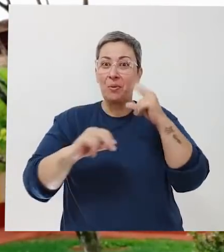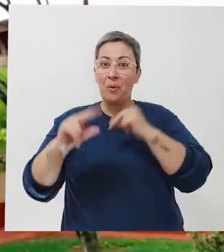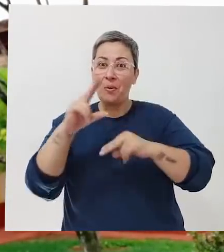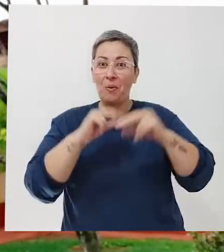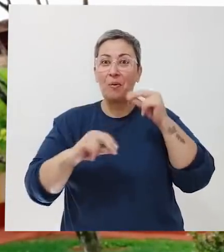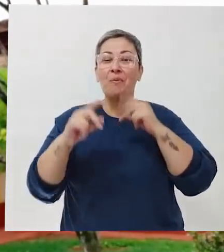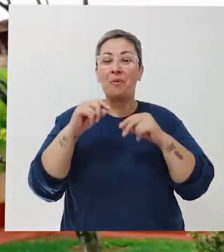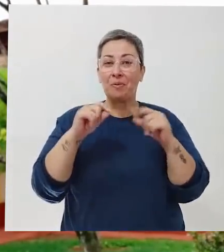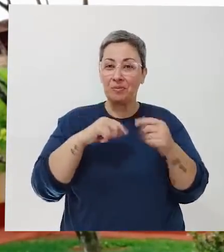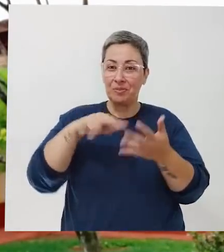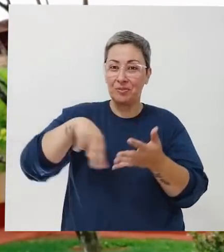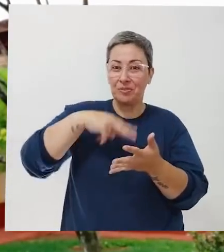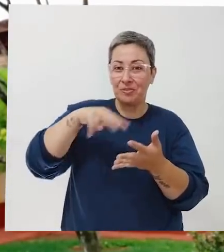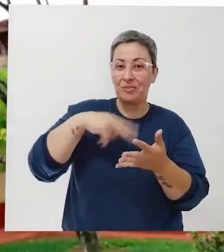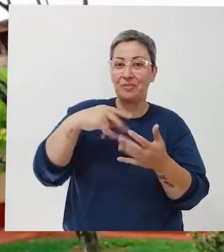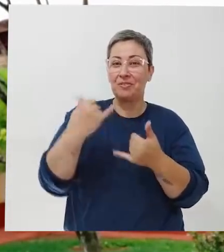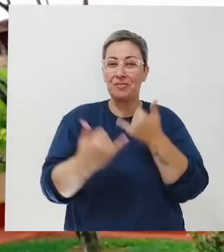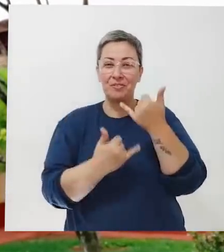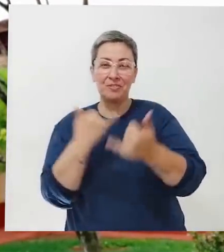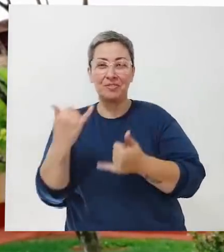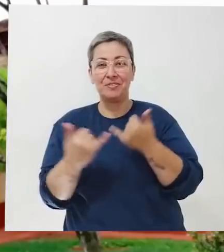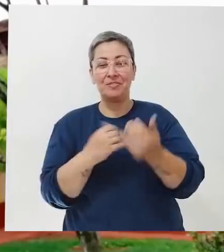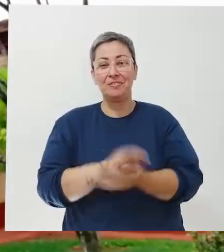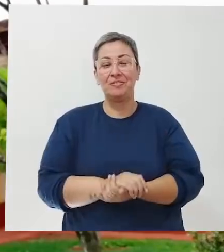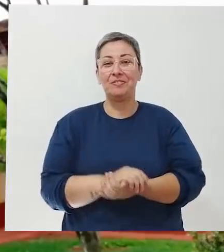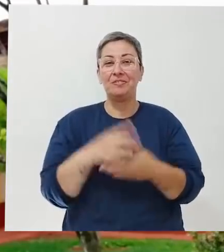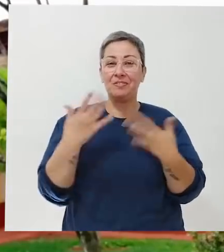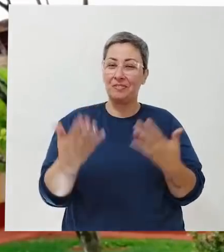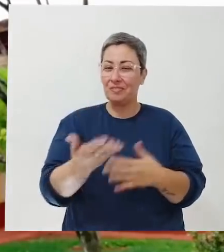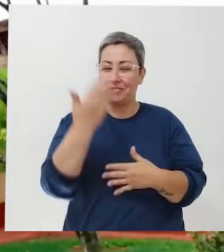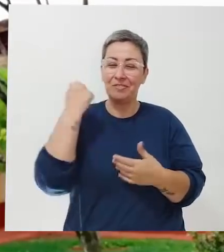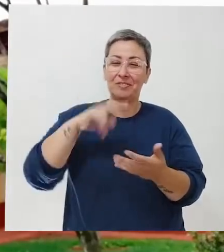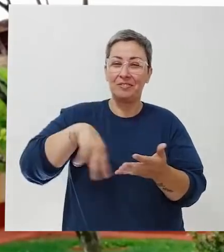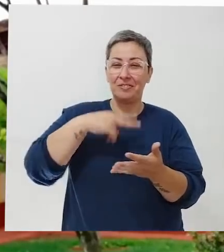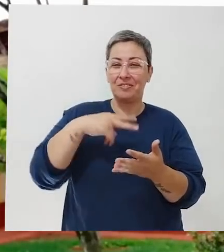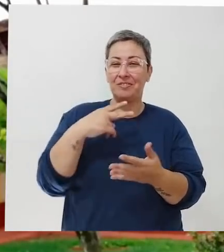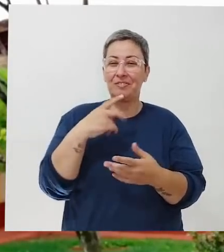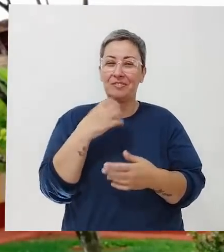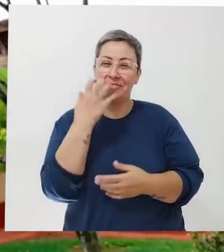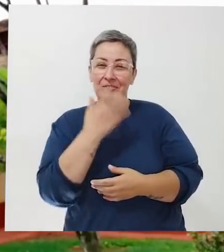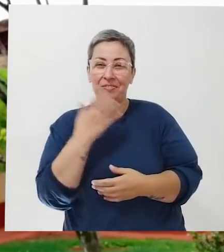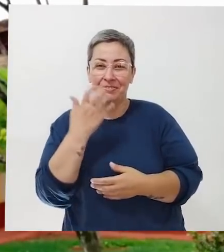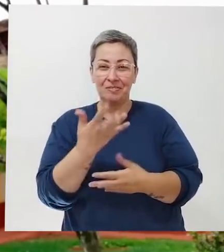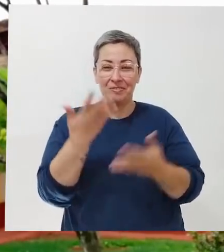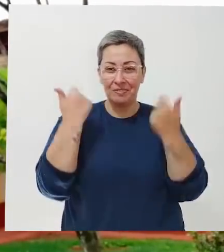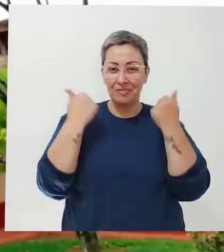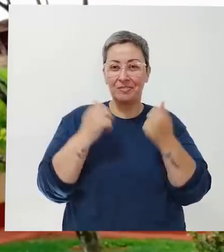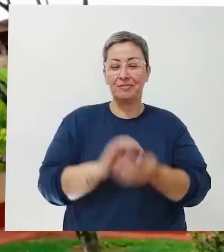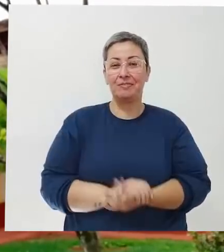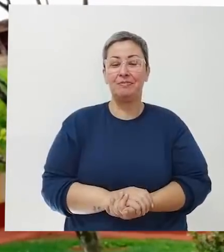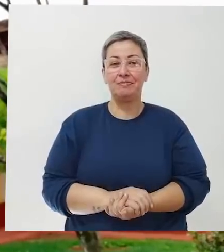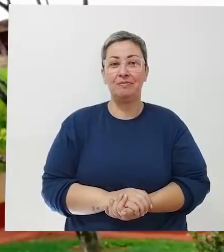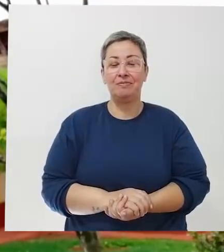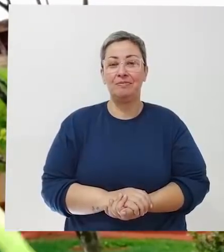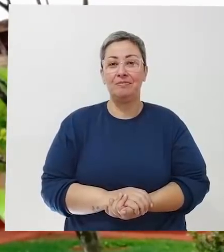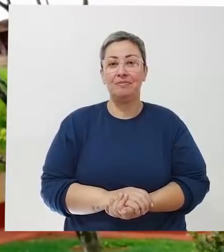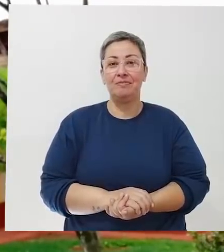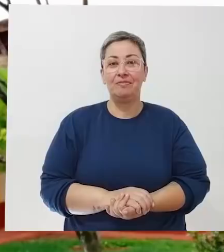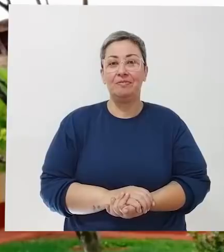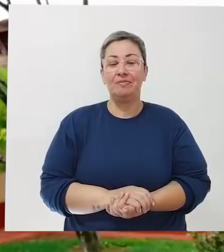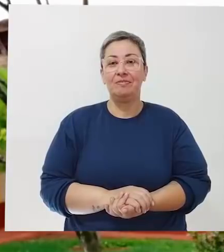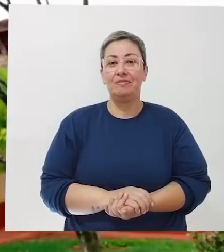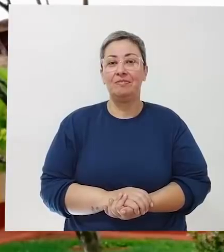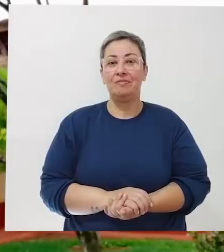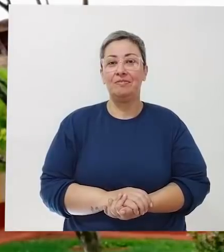elas conversam, elas dançam, elas brincam. Simbora dançar e cantar, minha gente,